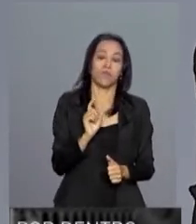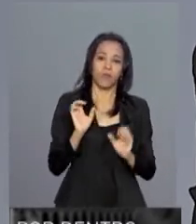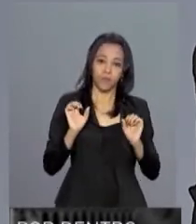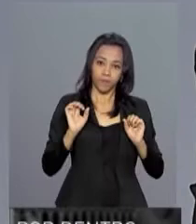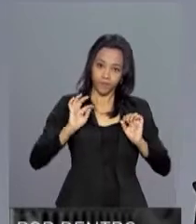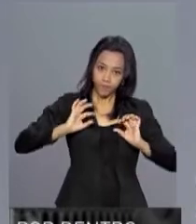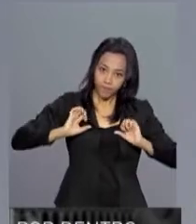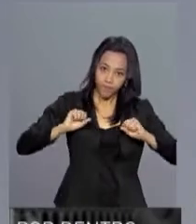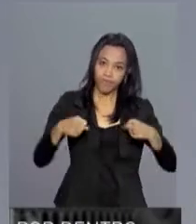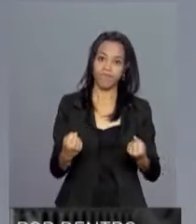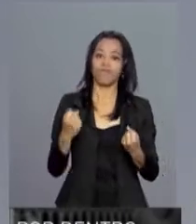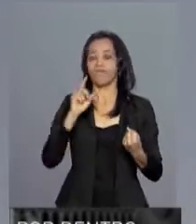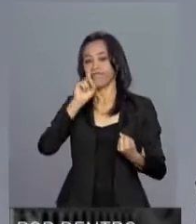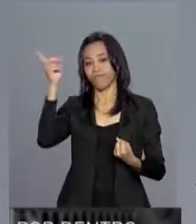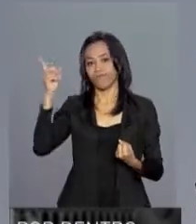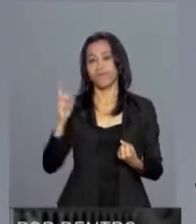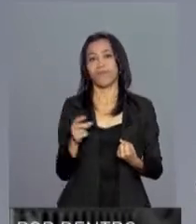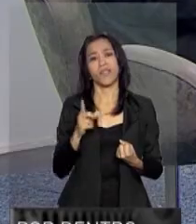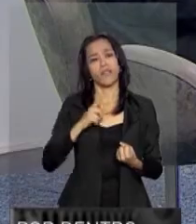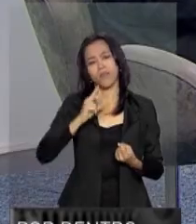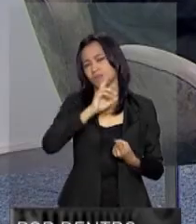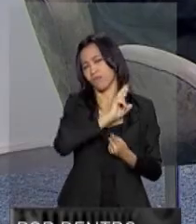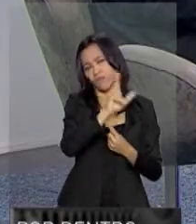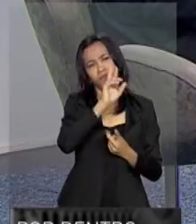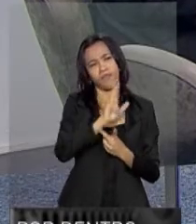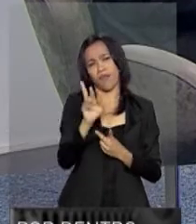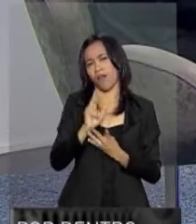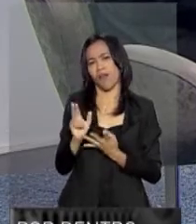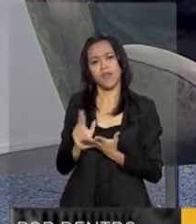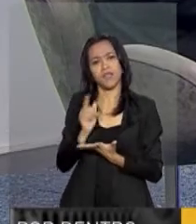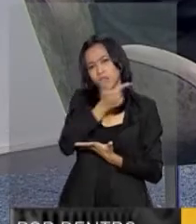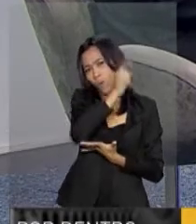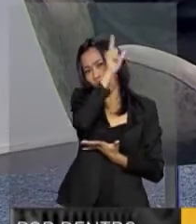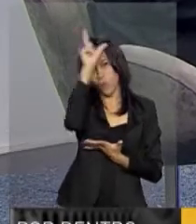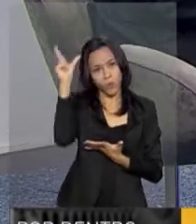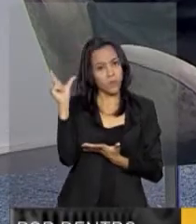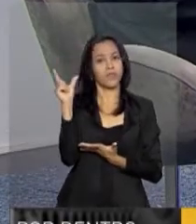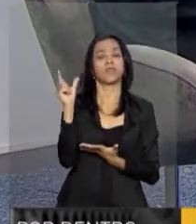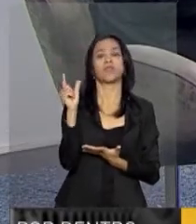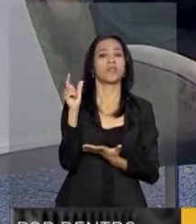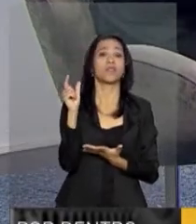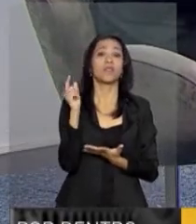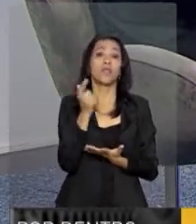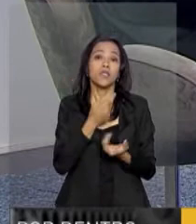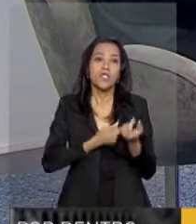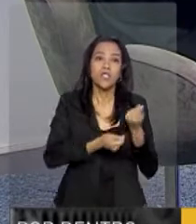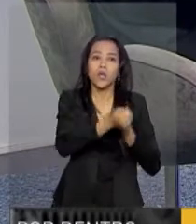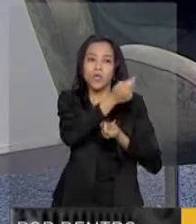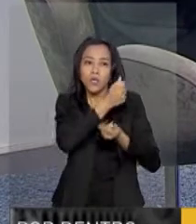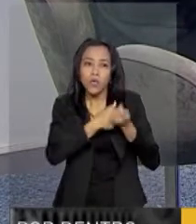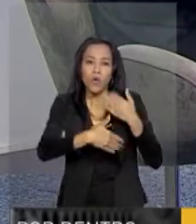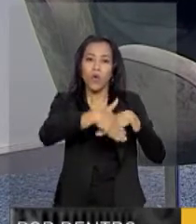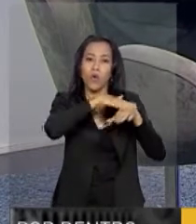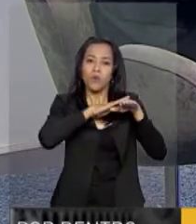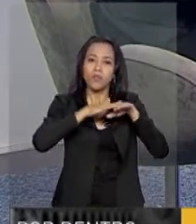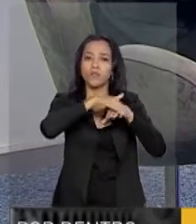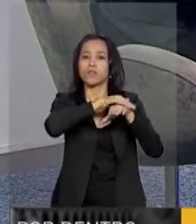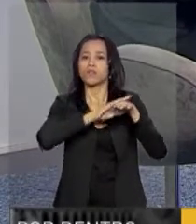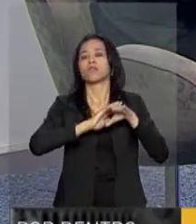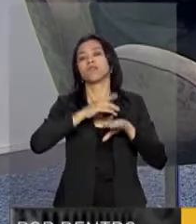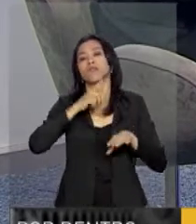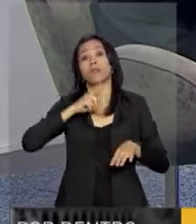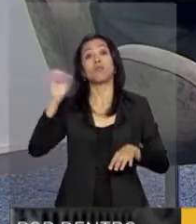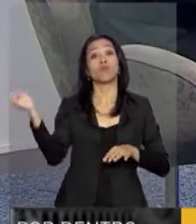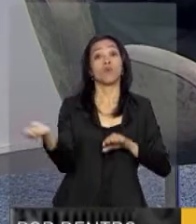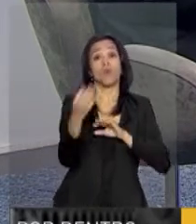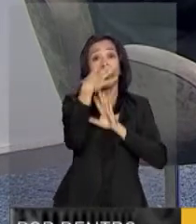nós temos aí várias outras em processo de repactuação eu diria que agora nós temos um novo cultura